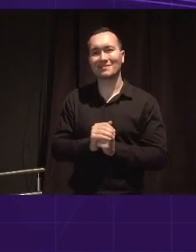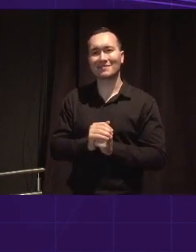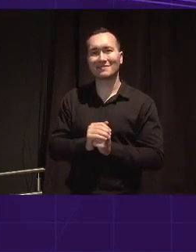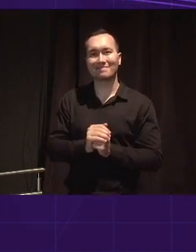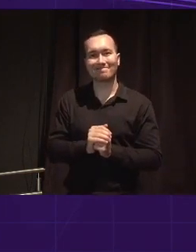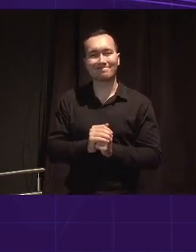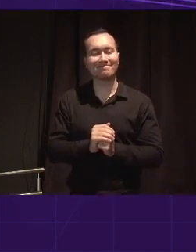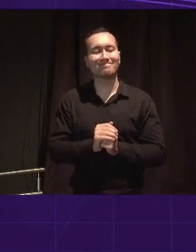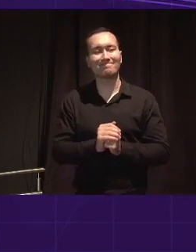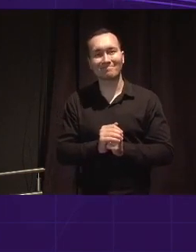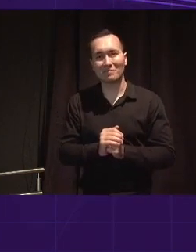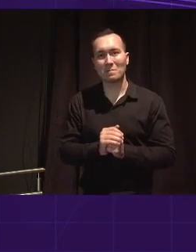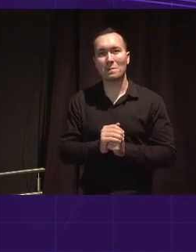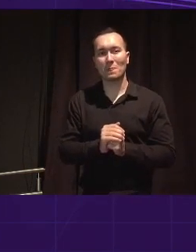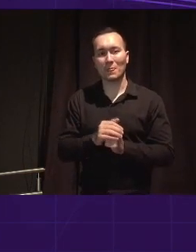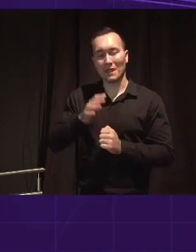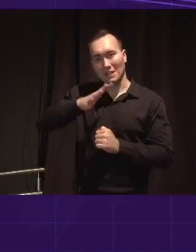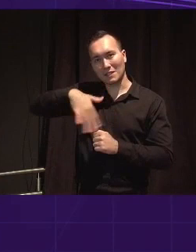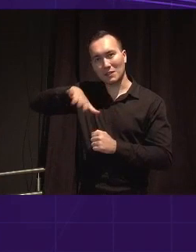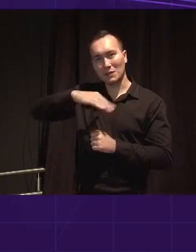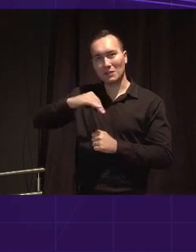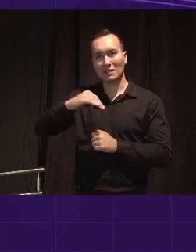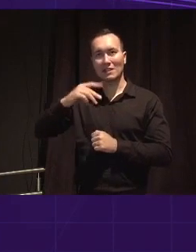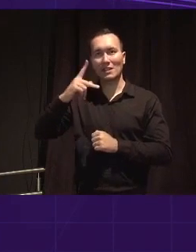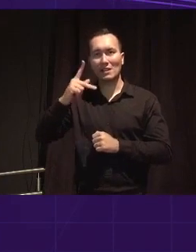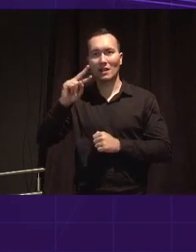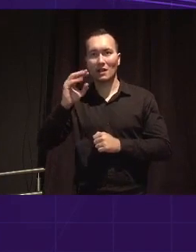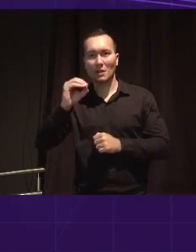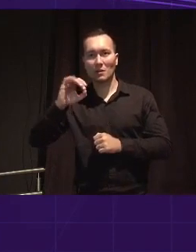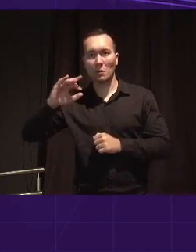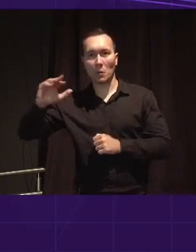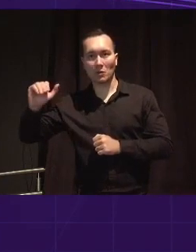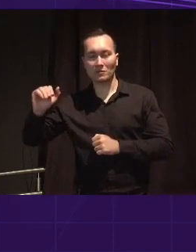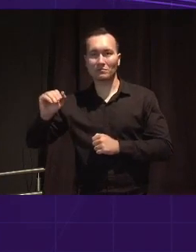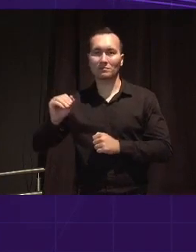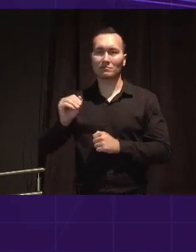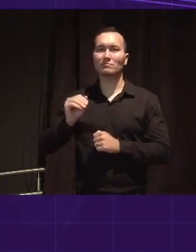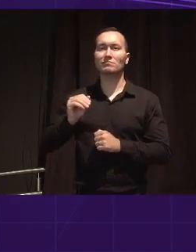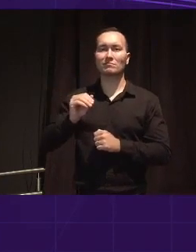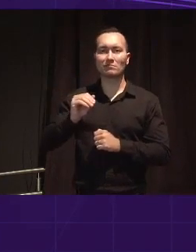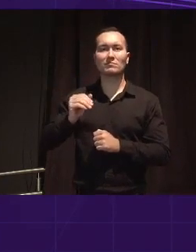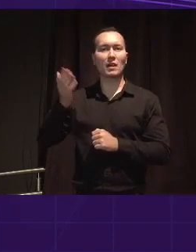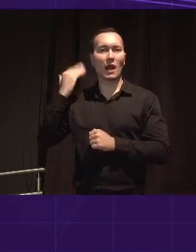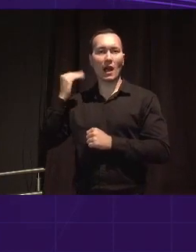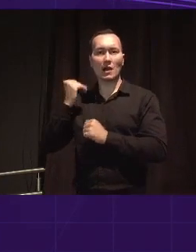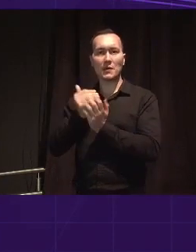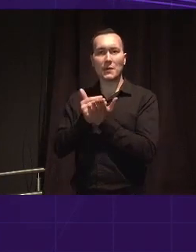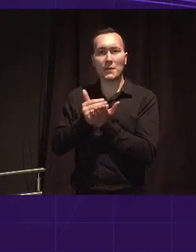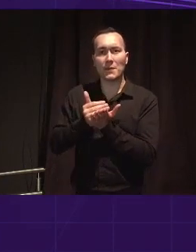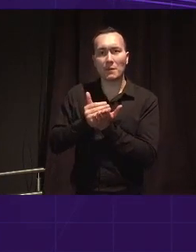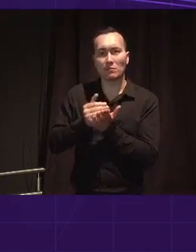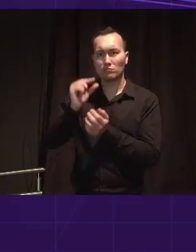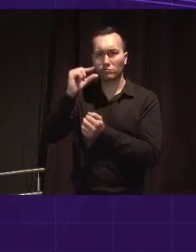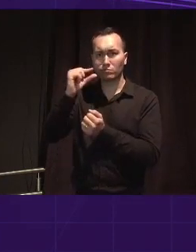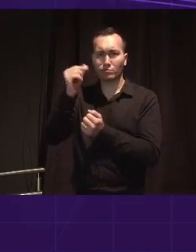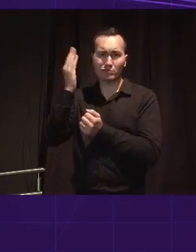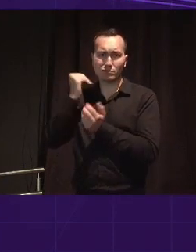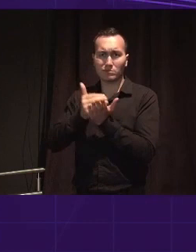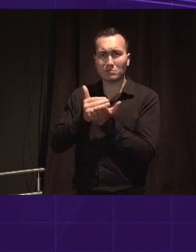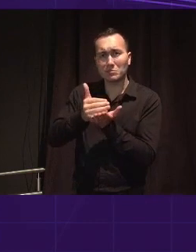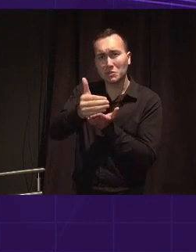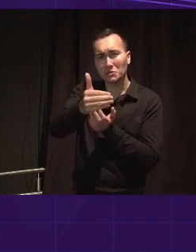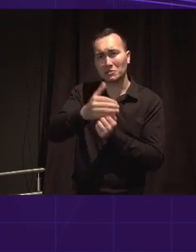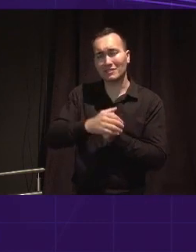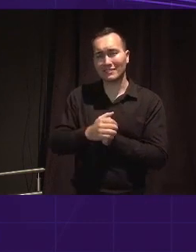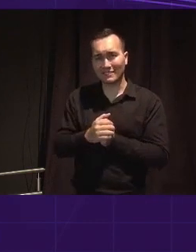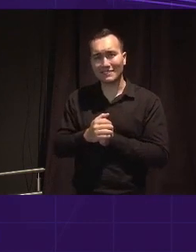precursor aí no caminho de Product Ops e agilidade, nessa unificação, não é tão comum, né? E isso não quer dizer que a